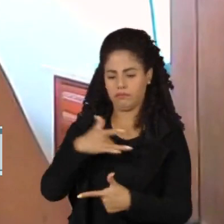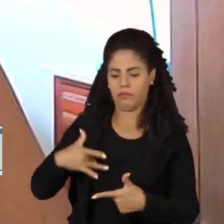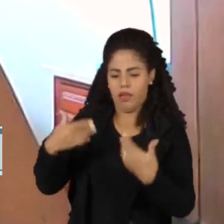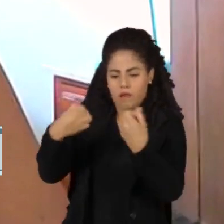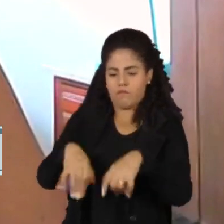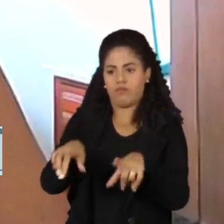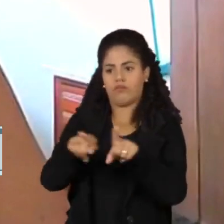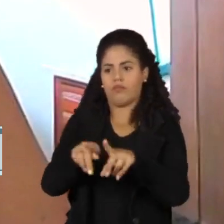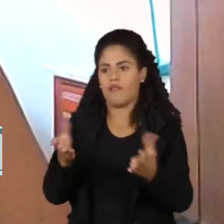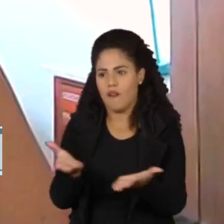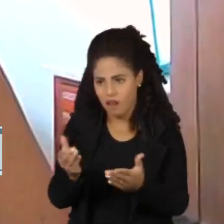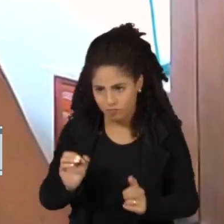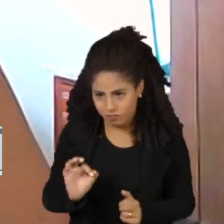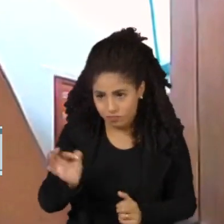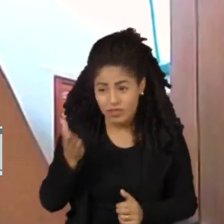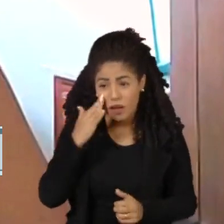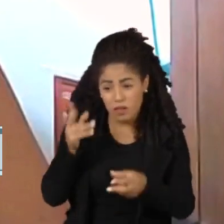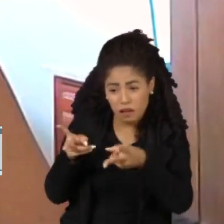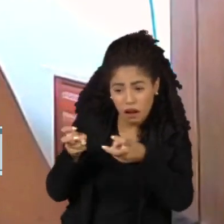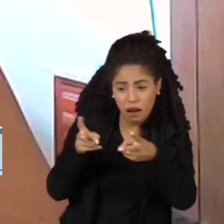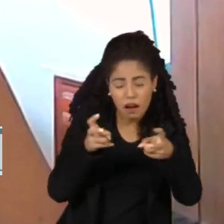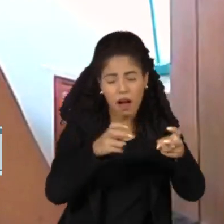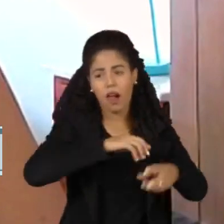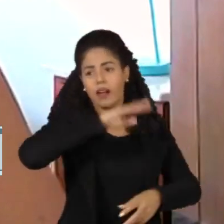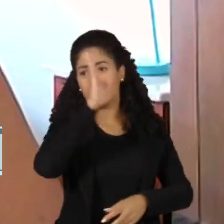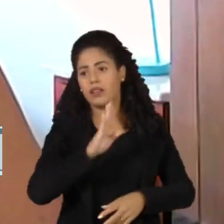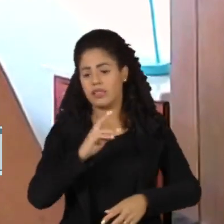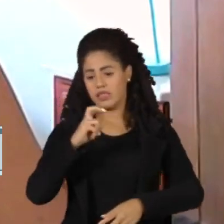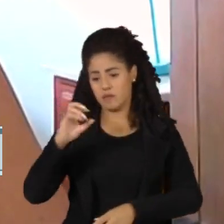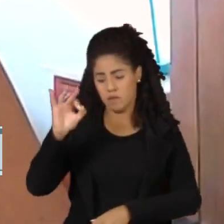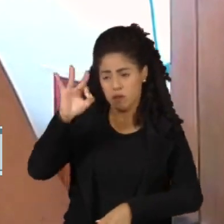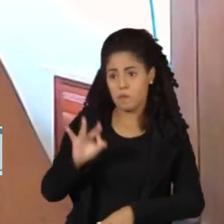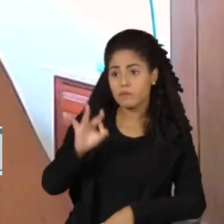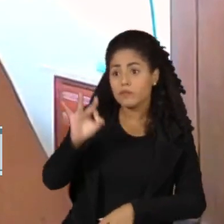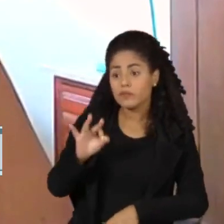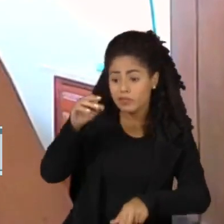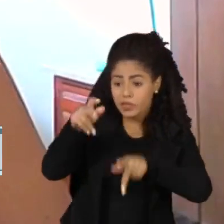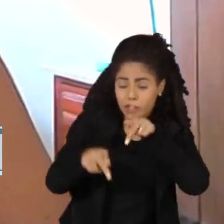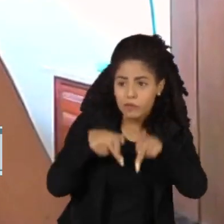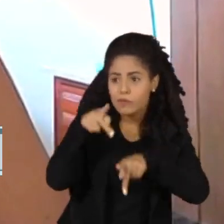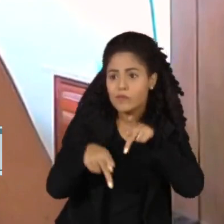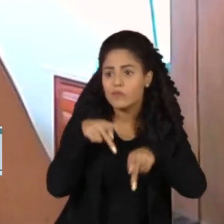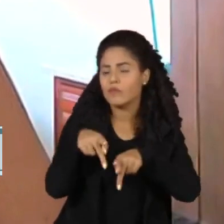que proporcionam o que a gente está vendo aí no Brasil, de 50% da população